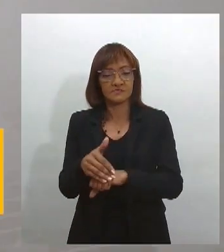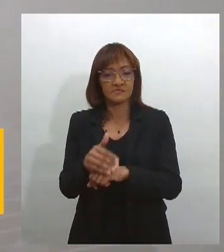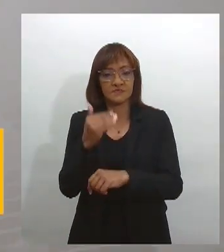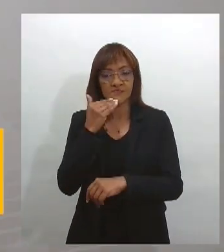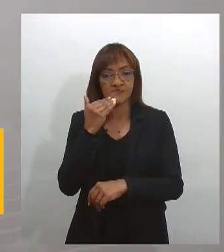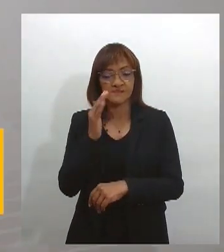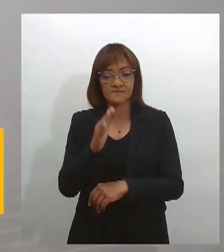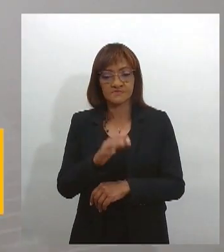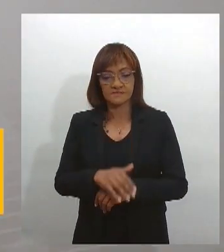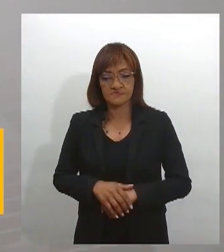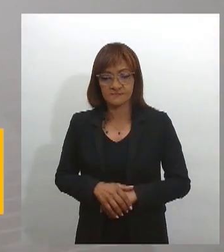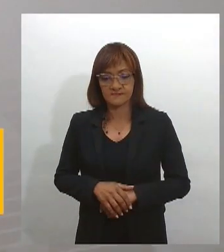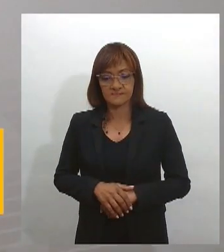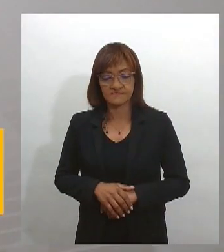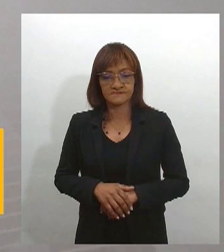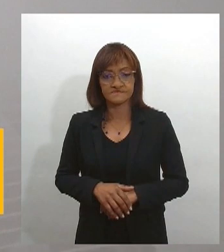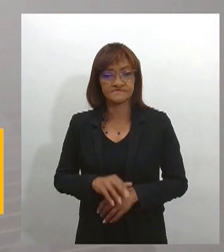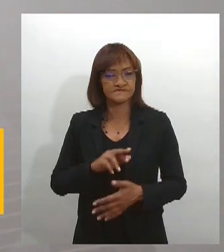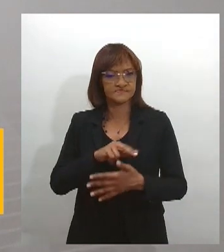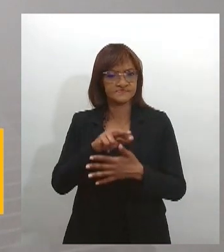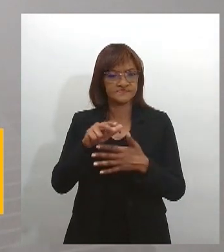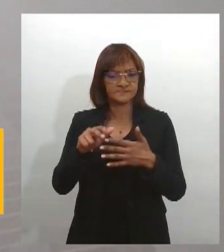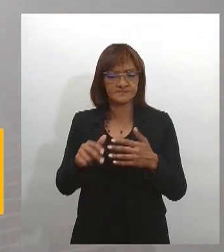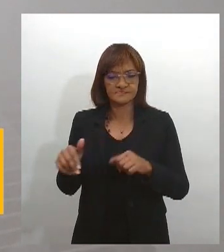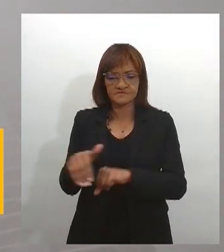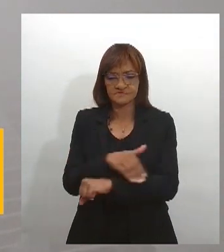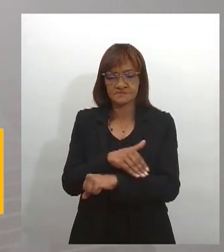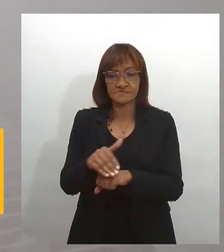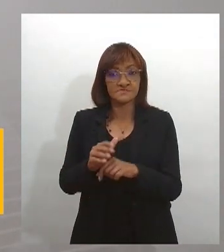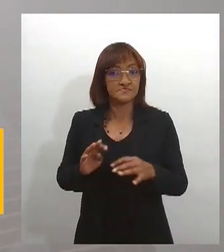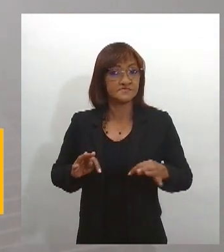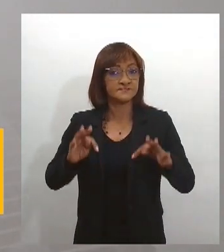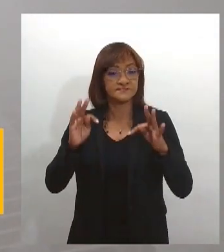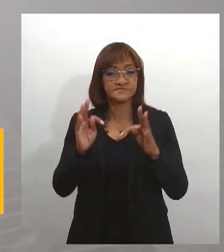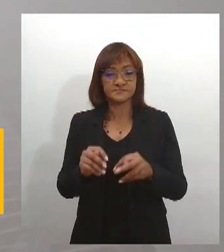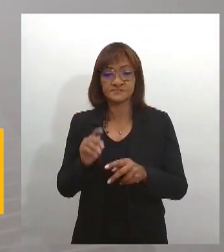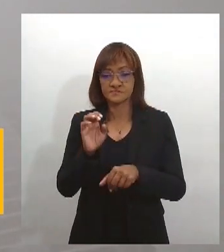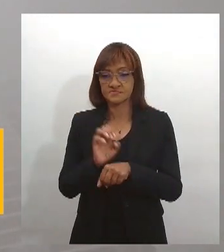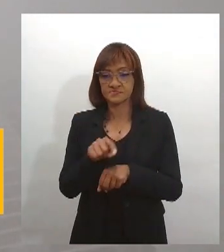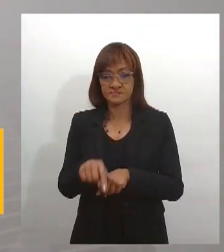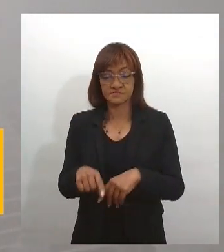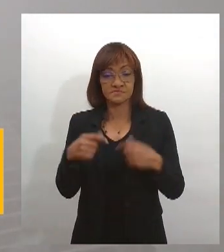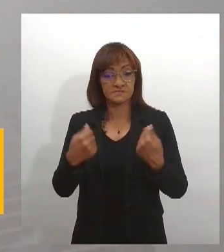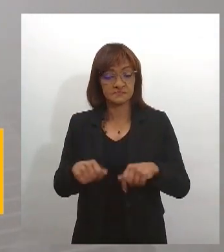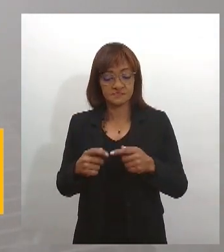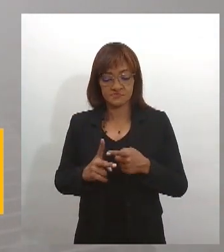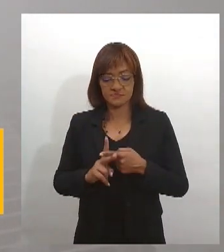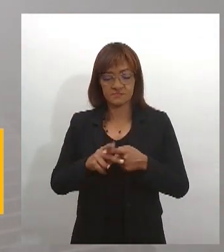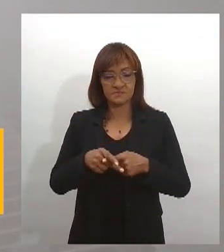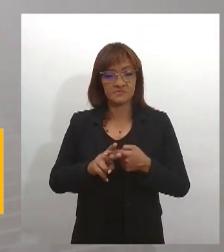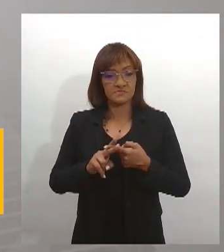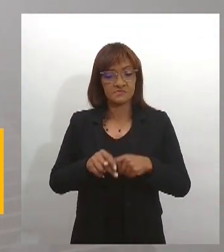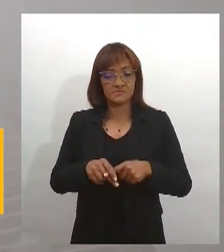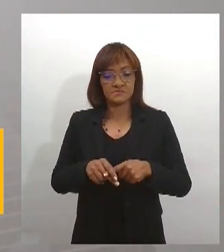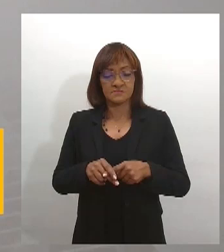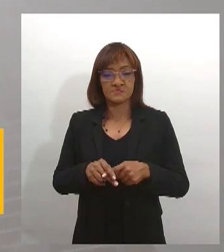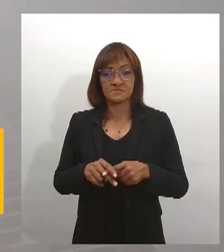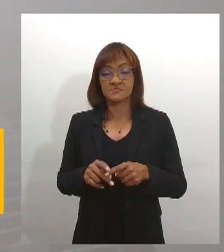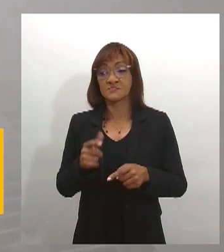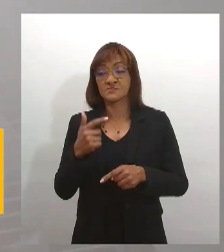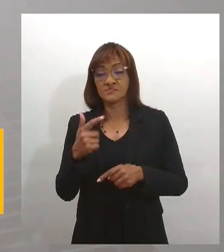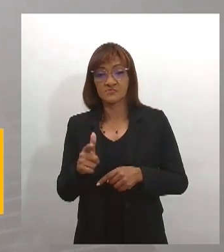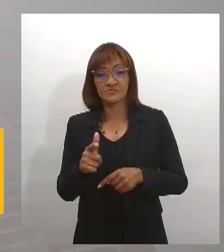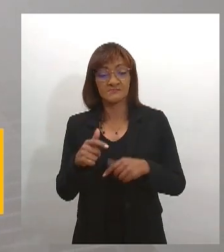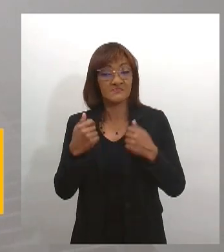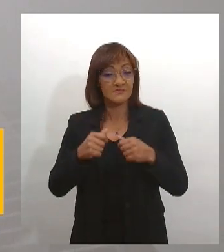estado. Diversos trechos de norte a sul, de leste a oeste do nosso estado, precisando de manutenção, em alguns casos, de uma total reconstrução.